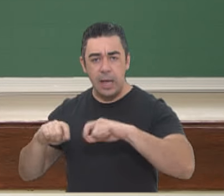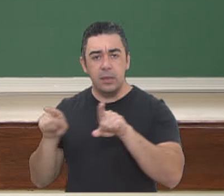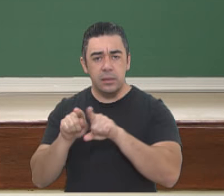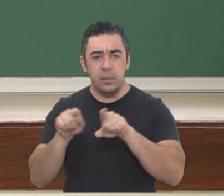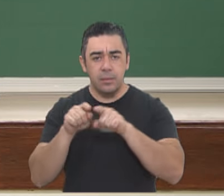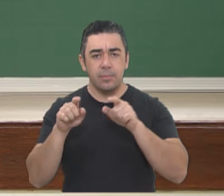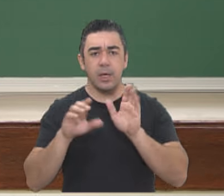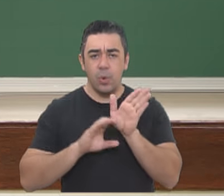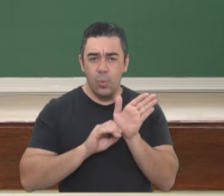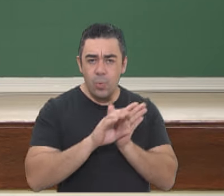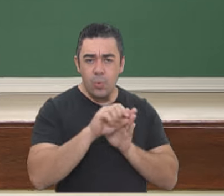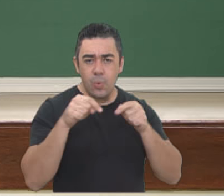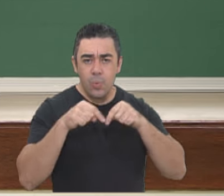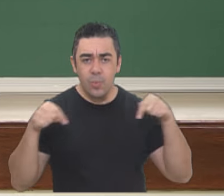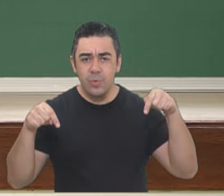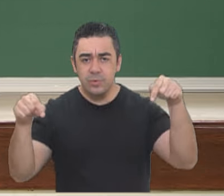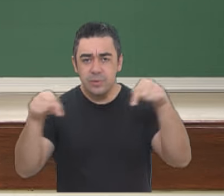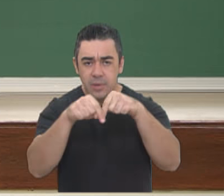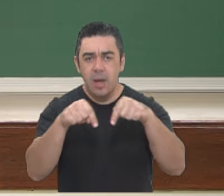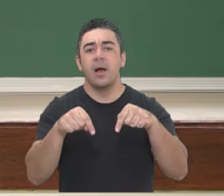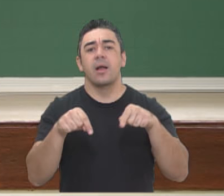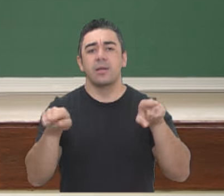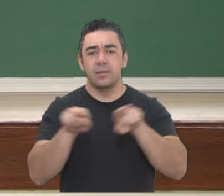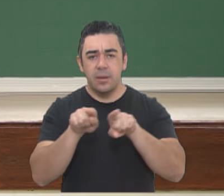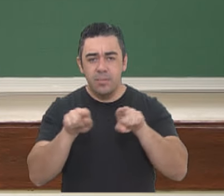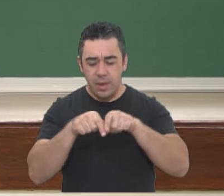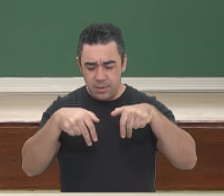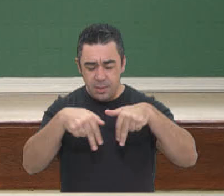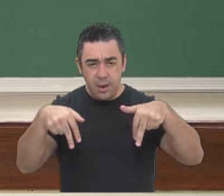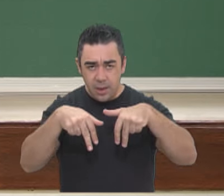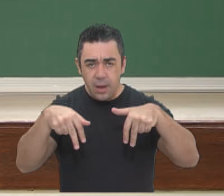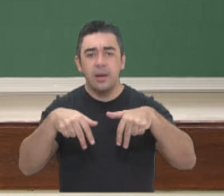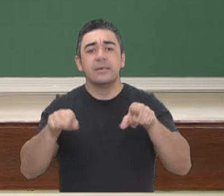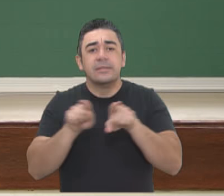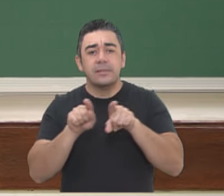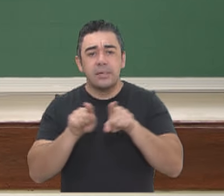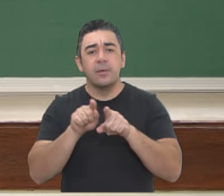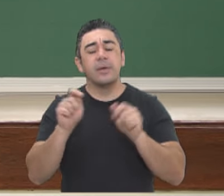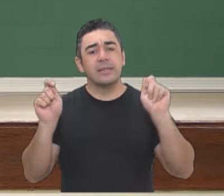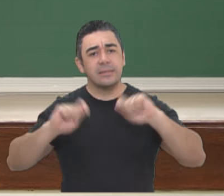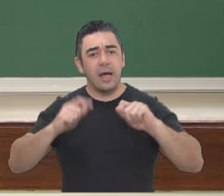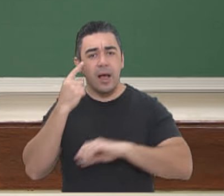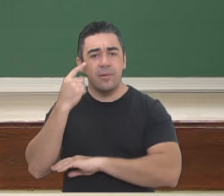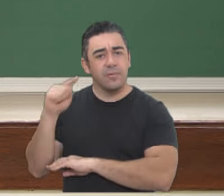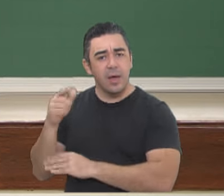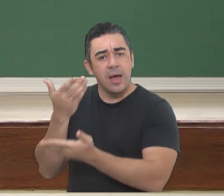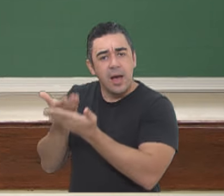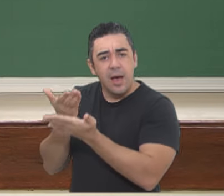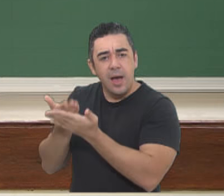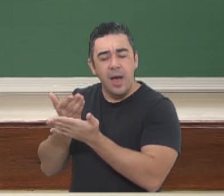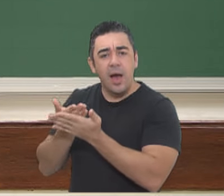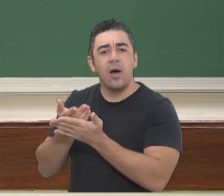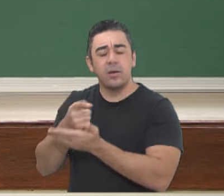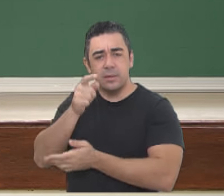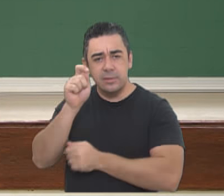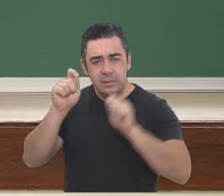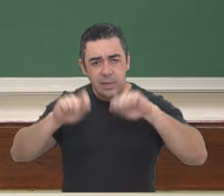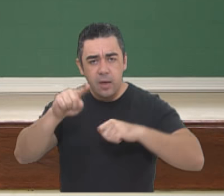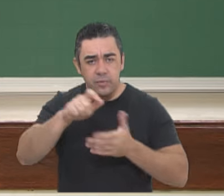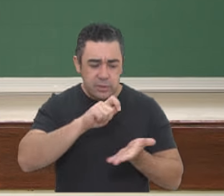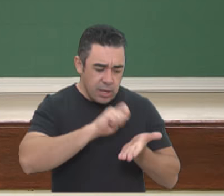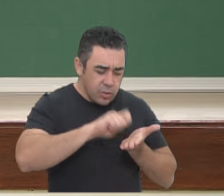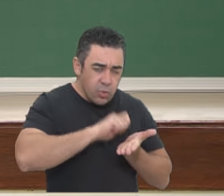na internet, vocês conseguem retomar essa aula, pausando os slides e anotando o que vocês ficaram com